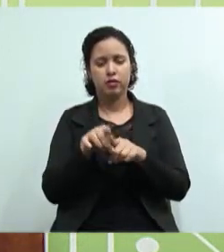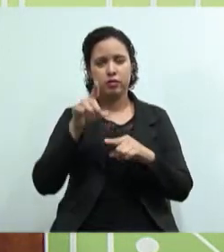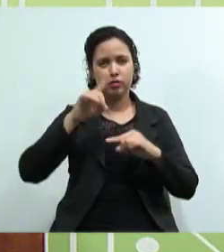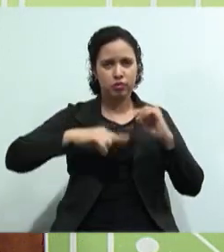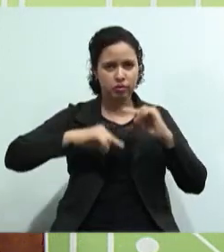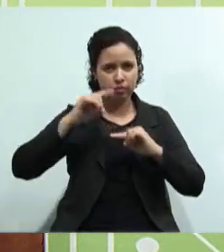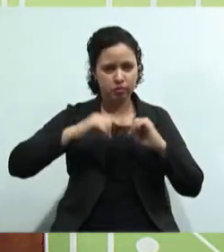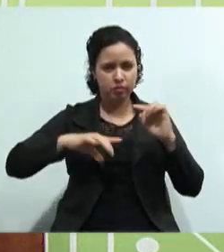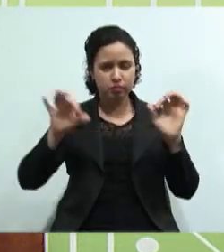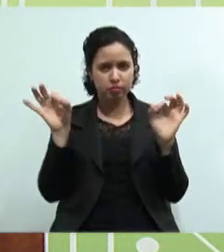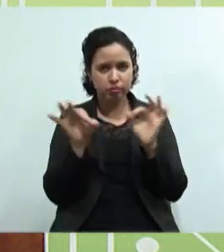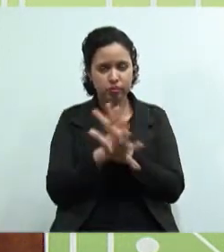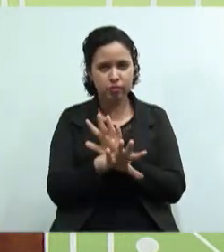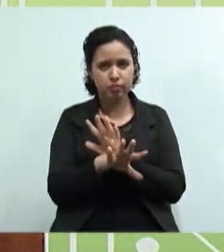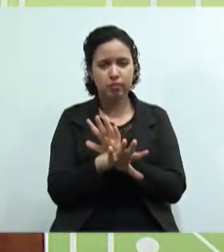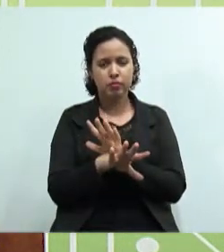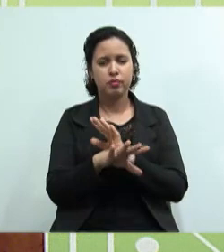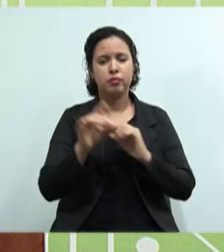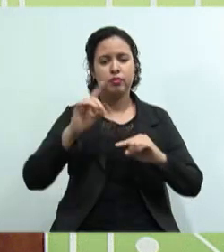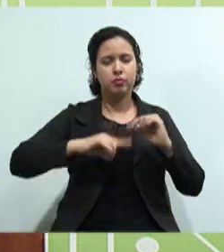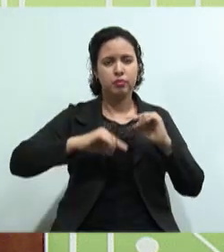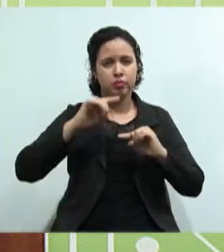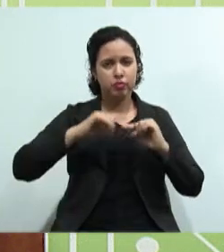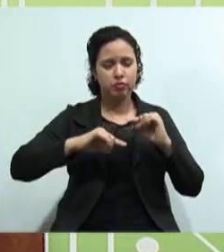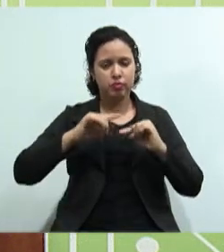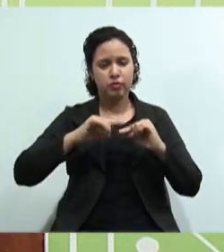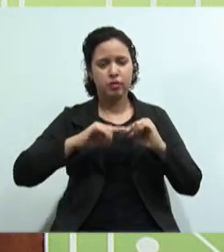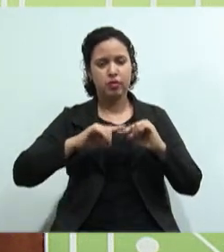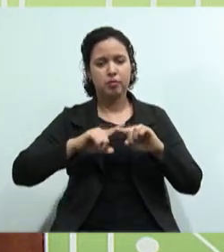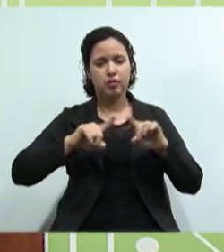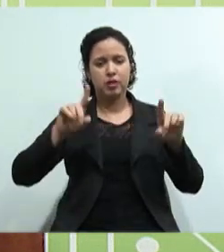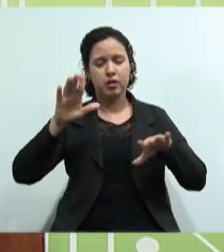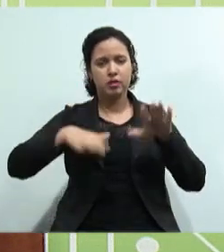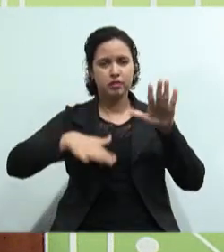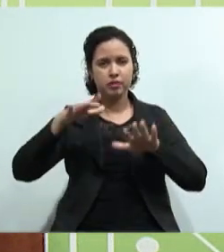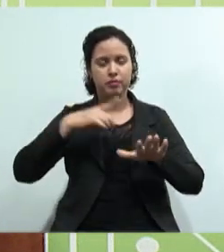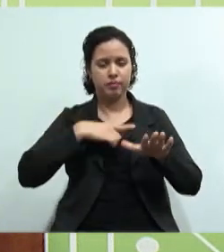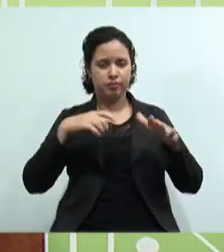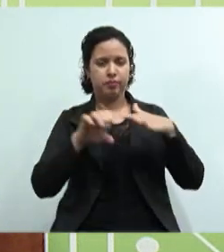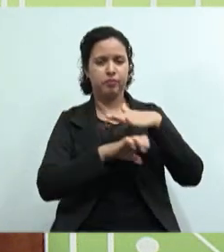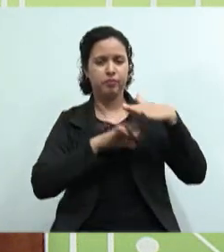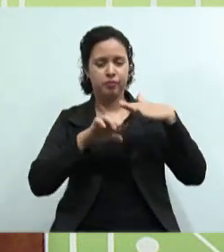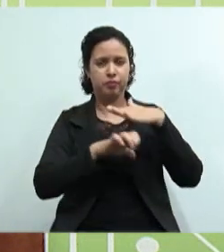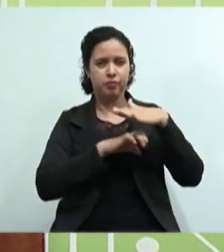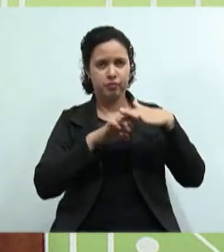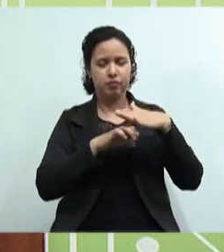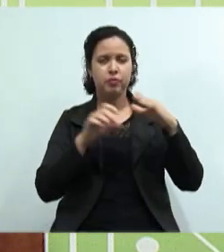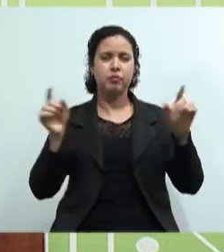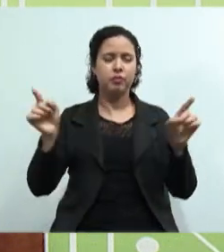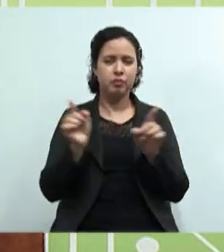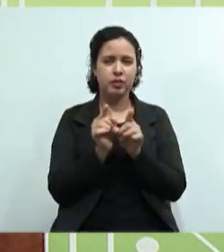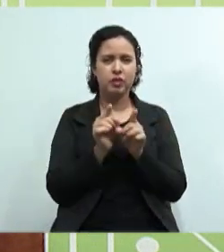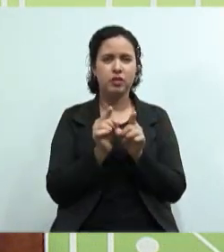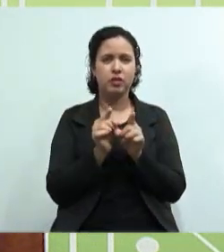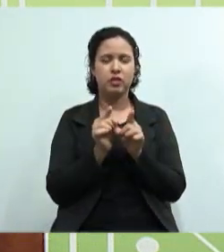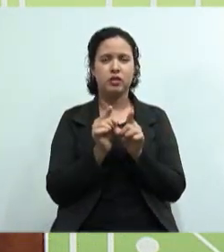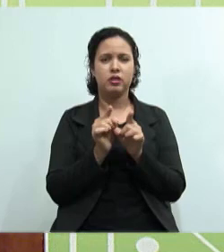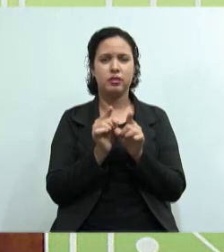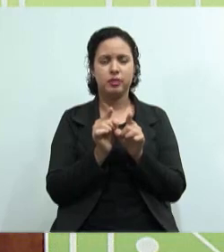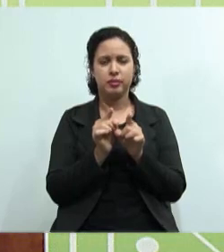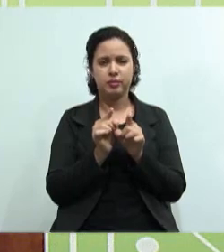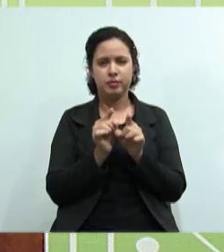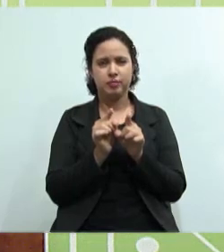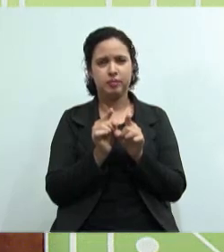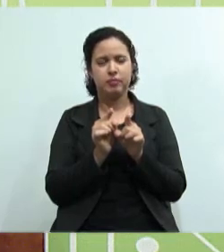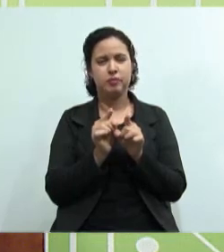produtos acabados, do material de expediente. Só que tem muitas empresas que elas são muito pequenas, as cooperativas